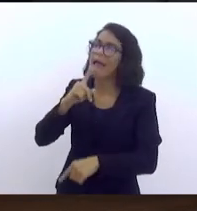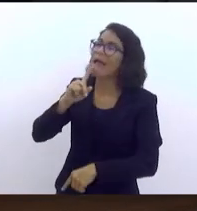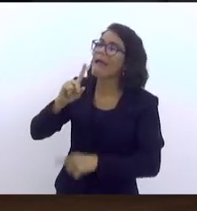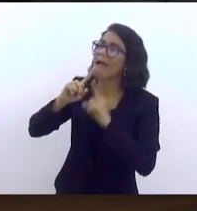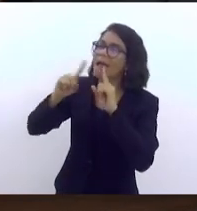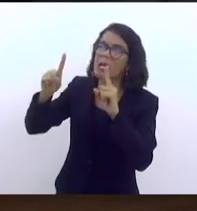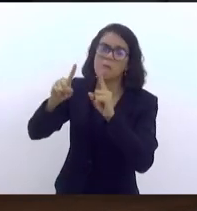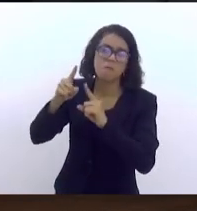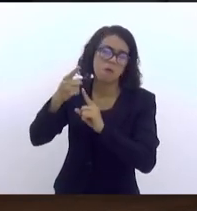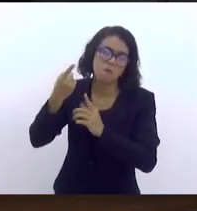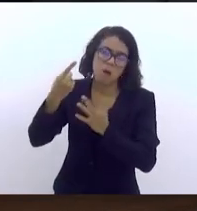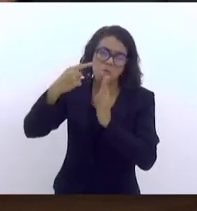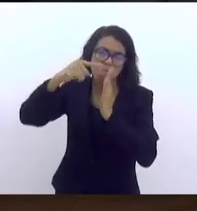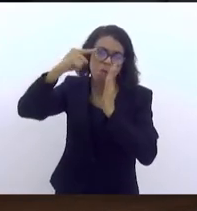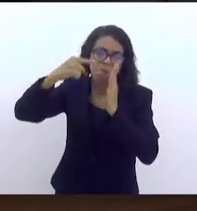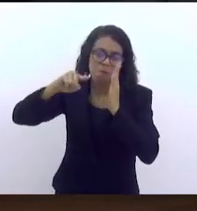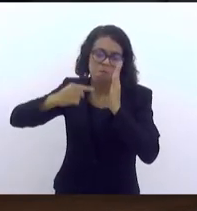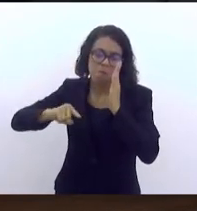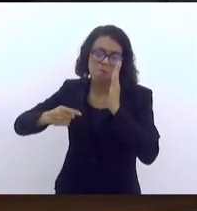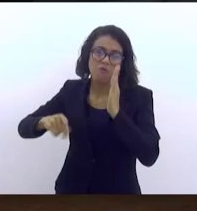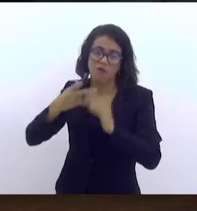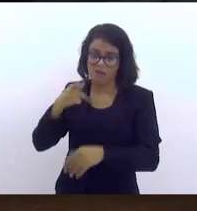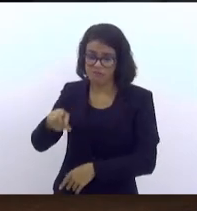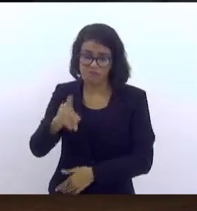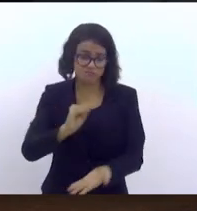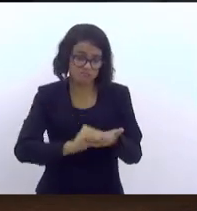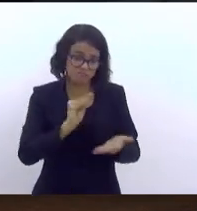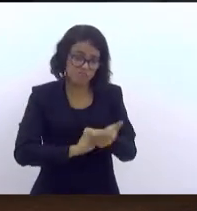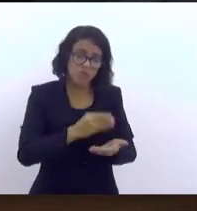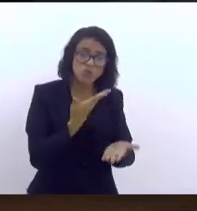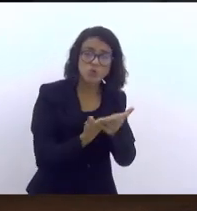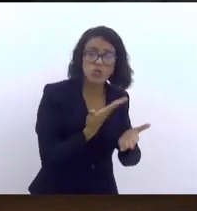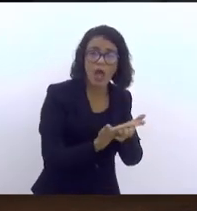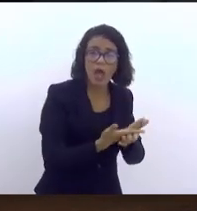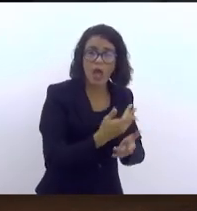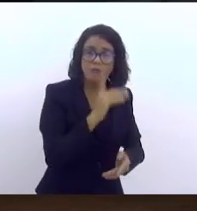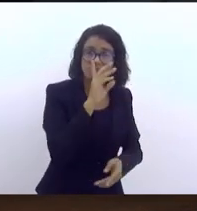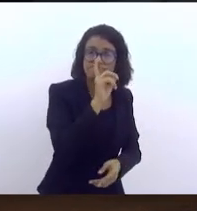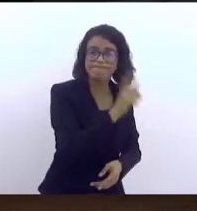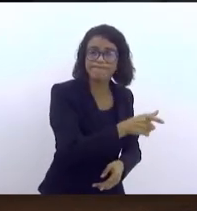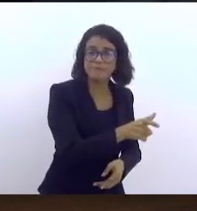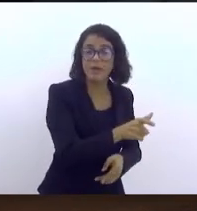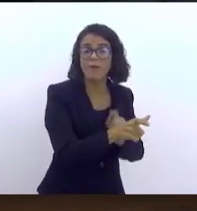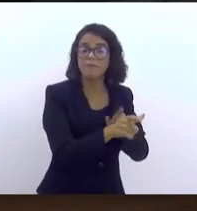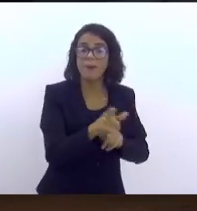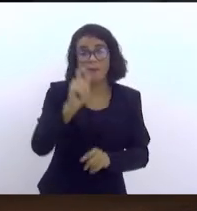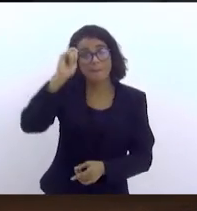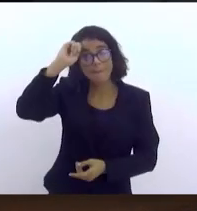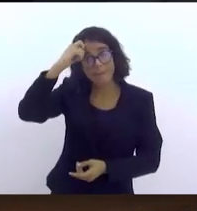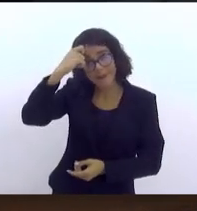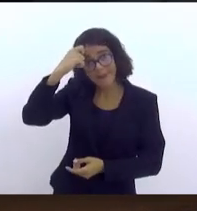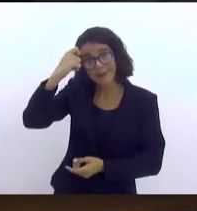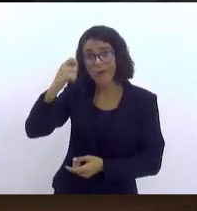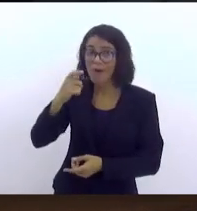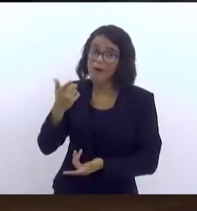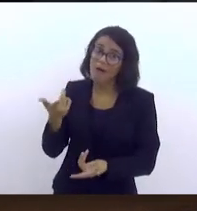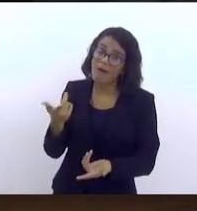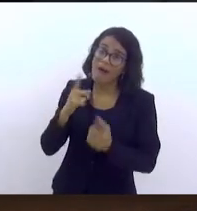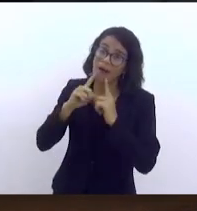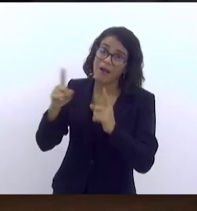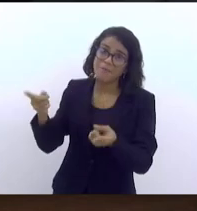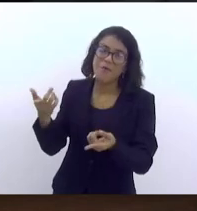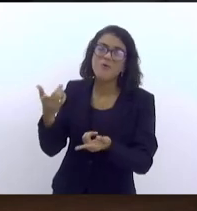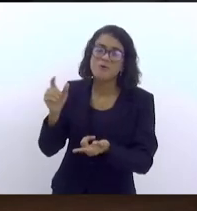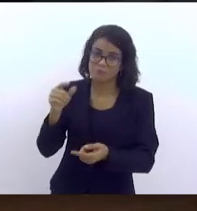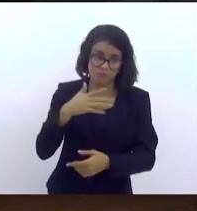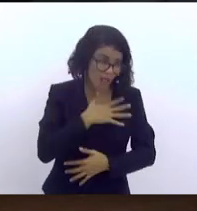tá errada ela disse que foi na inteligência do aluno Mas enfim o aluno Preto reclamou de algo e ela disse que se ele